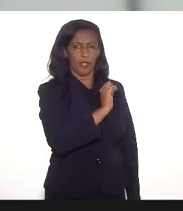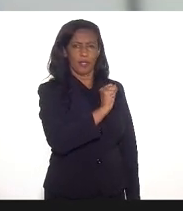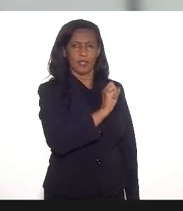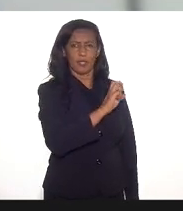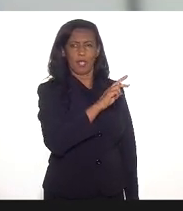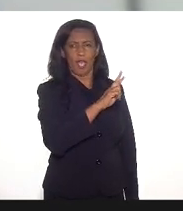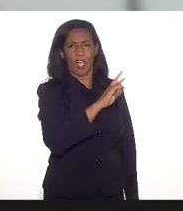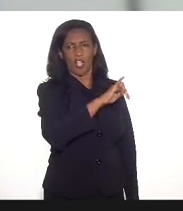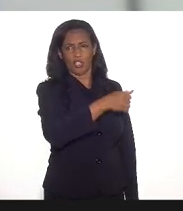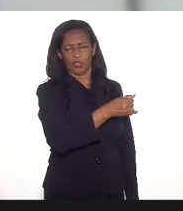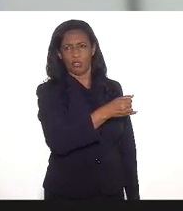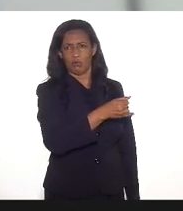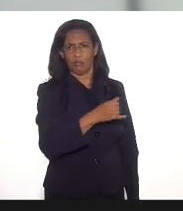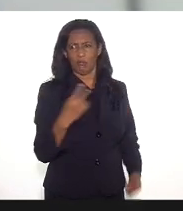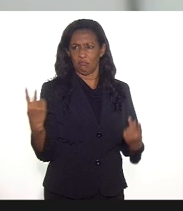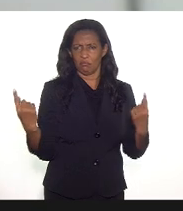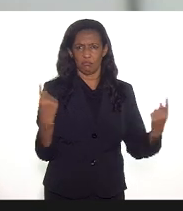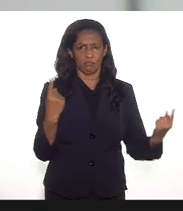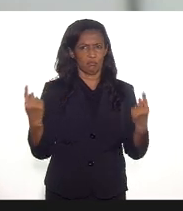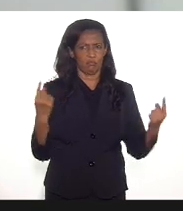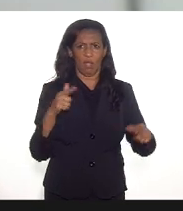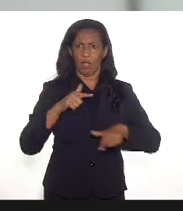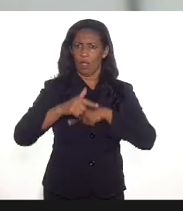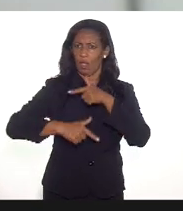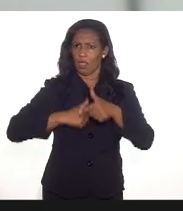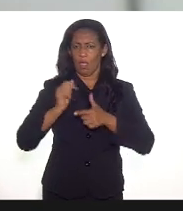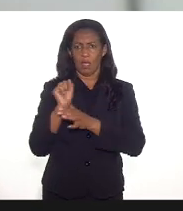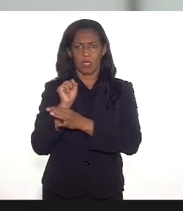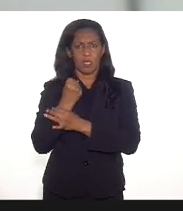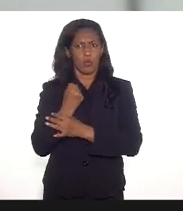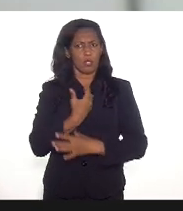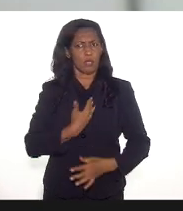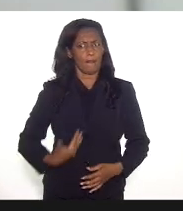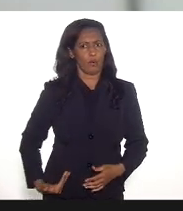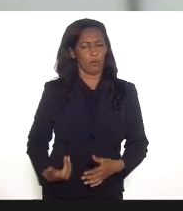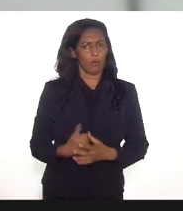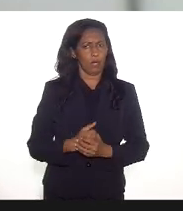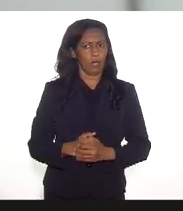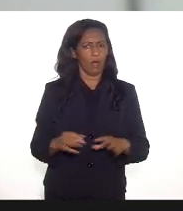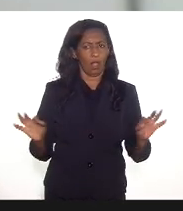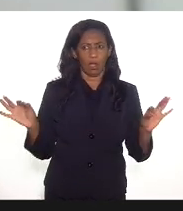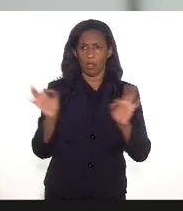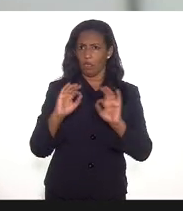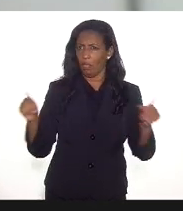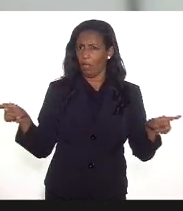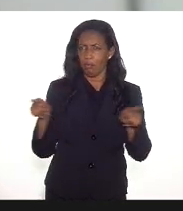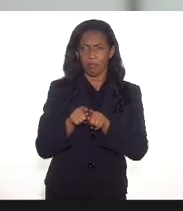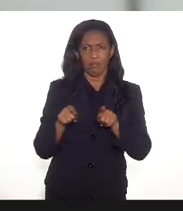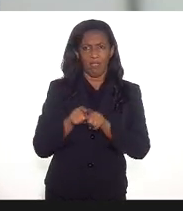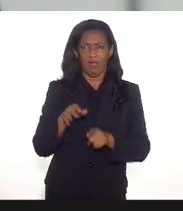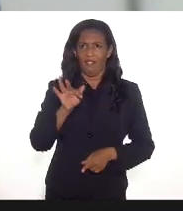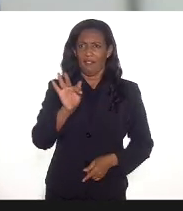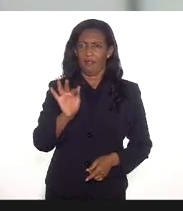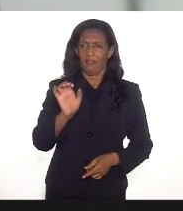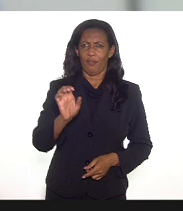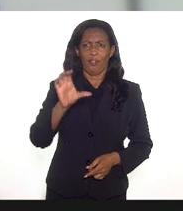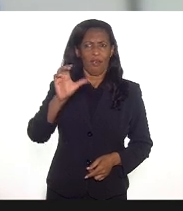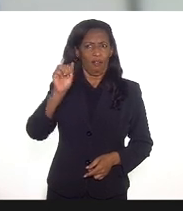nominando os dois fundos que trabalham com a segurança pública, nem tampouco do FECAM,